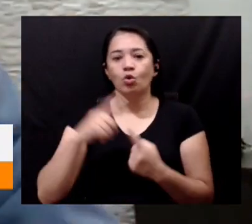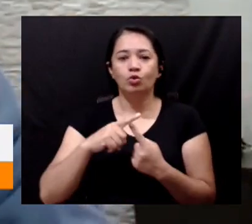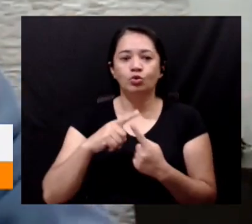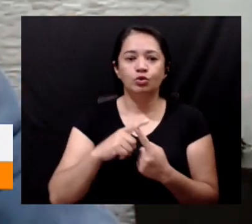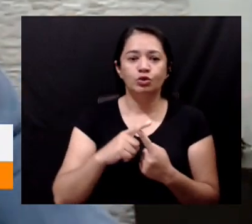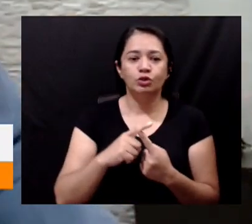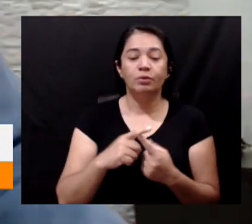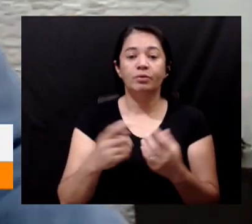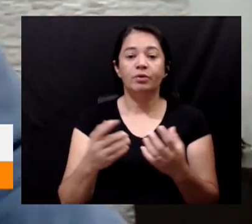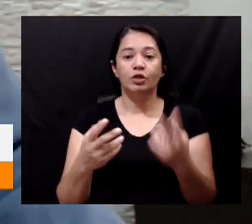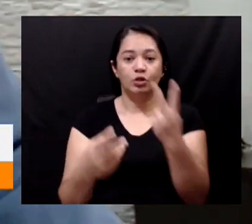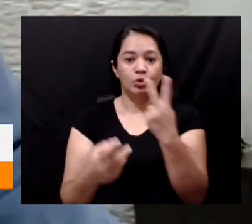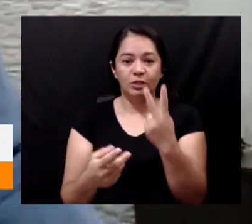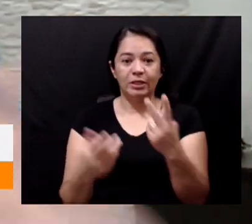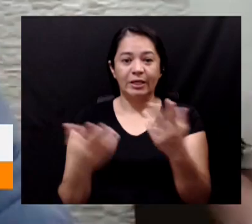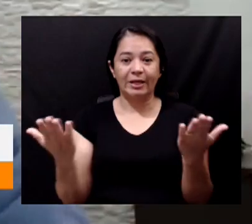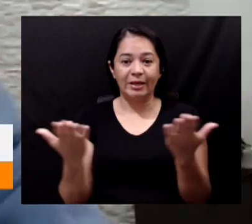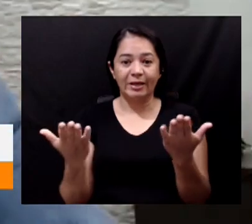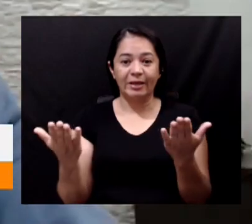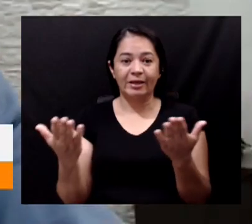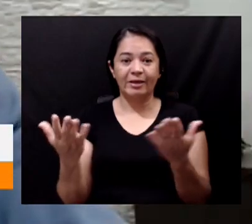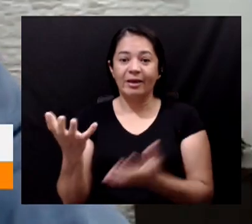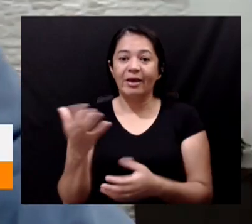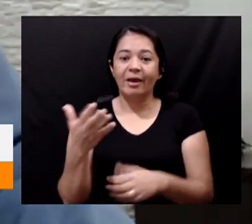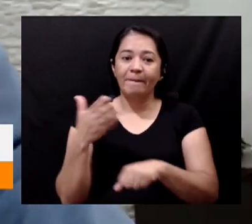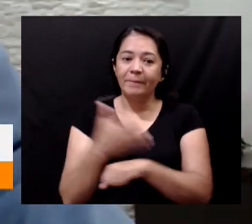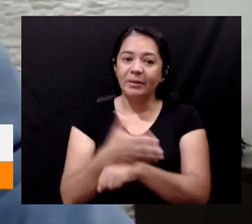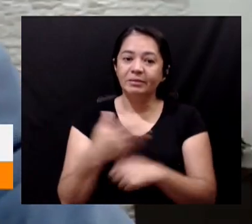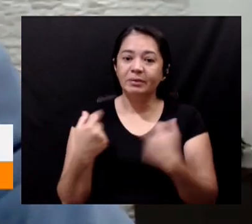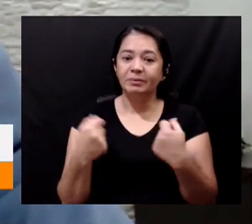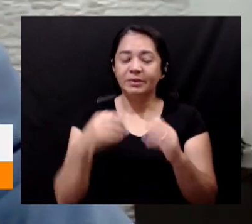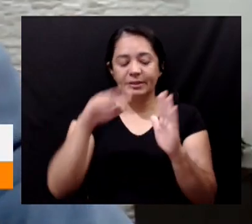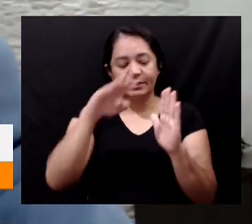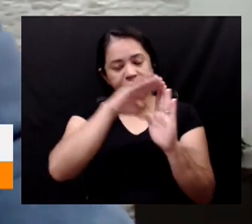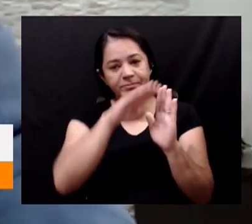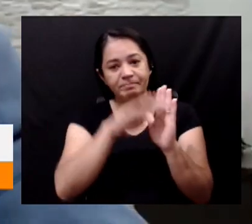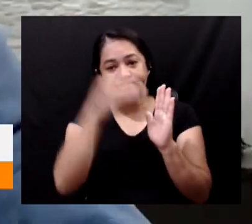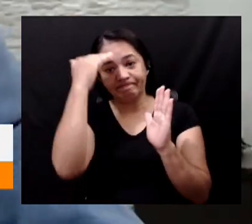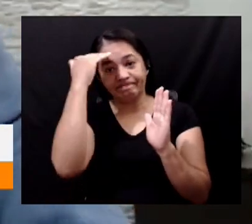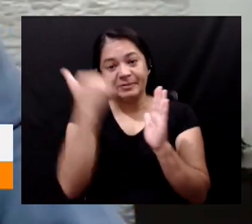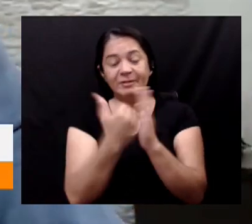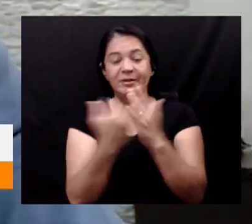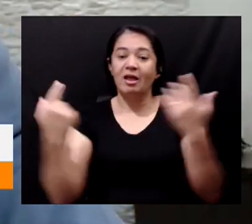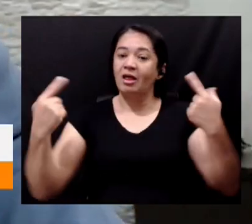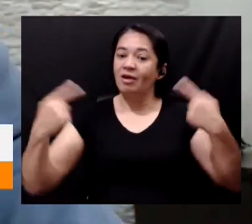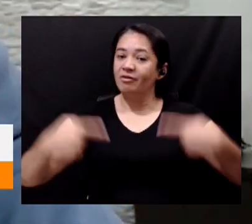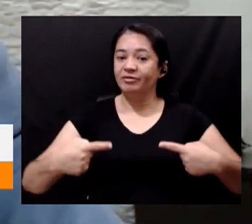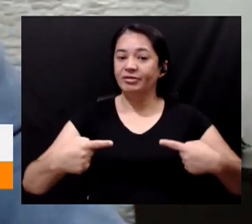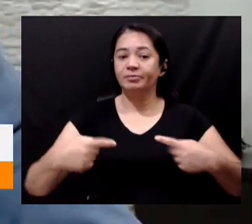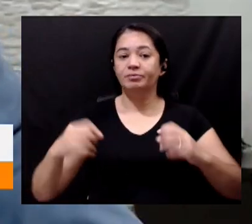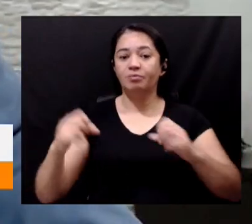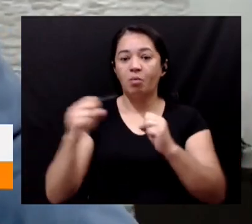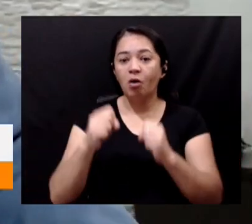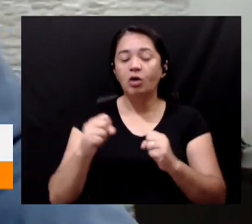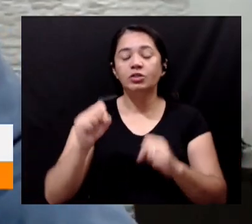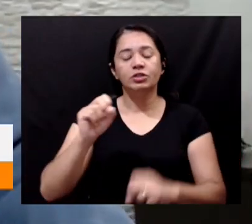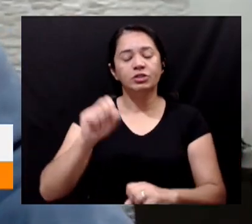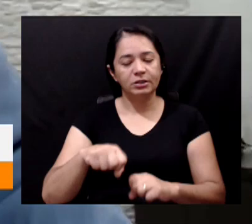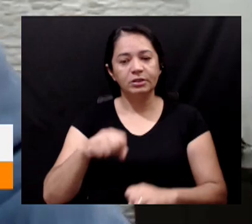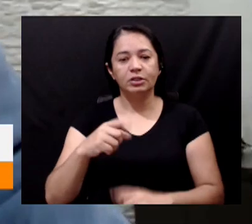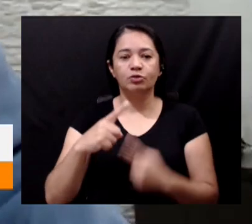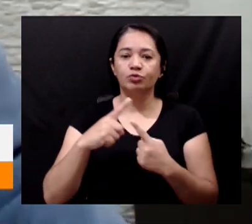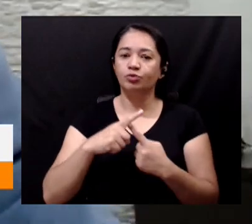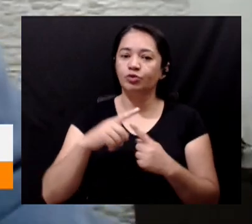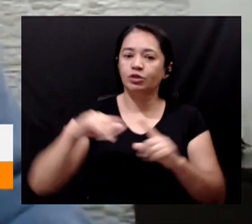grupo, uma criança ou adolescente, tem que cumprir um desafio. Então, pode até ser, sim, que seja um bullying, de